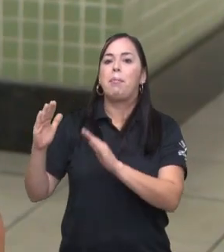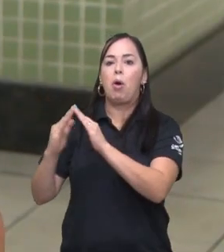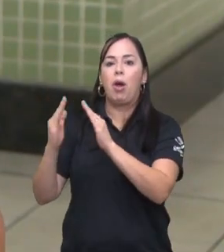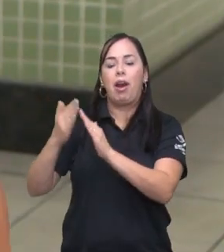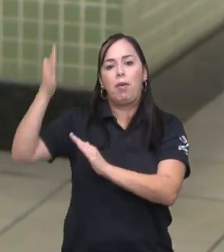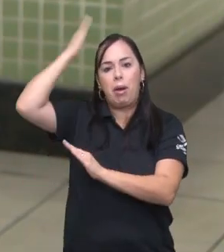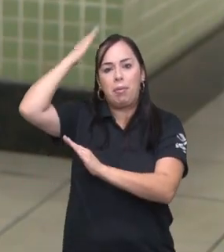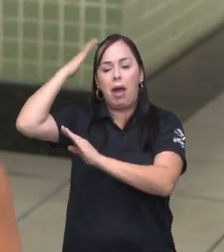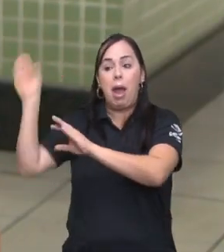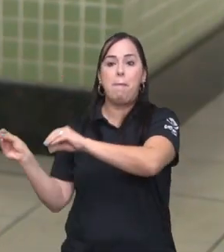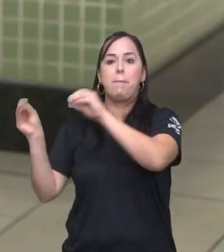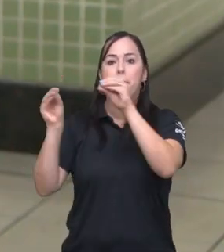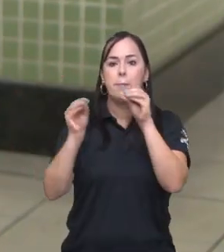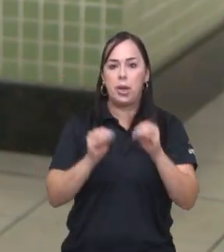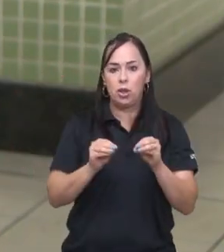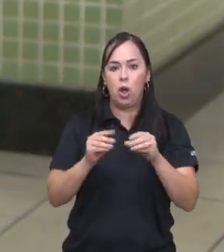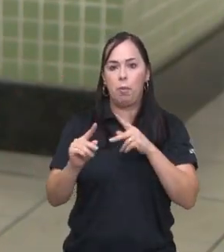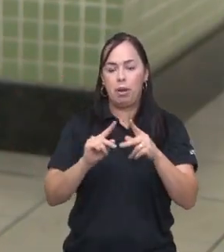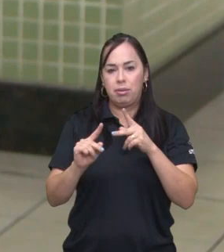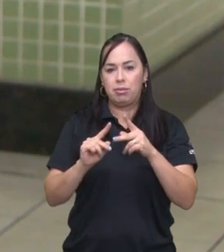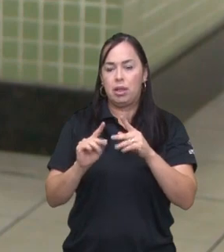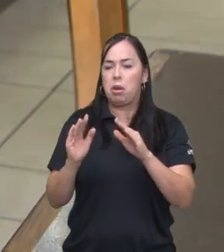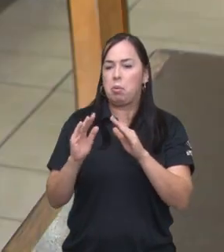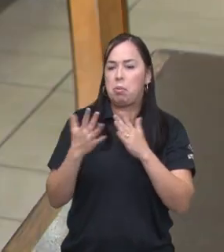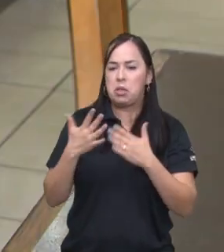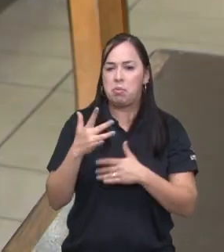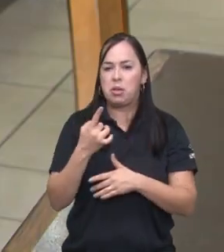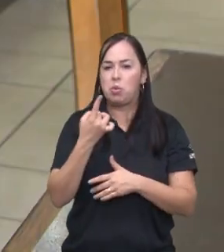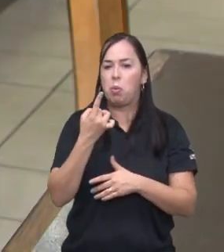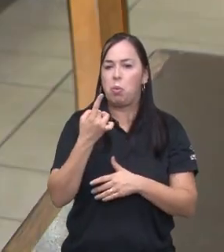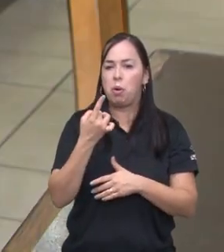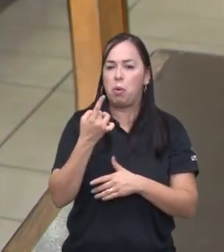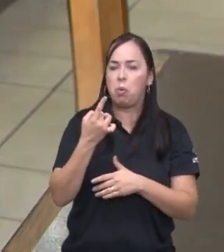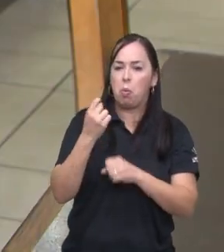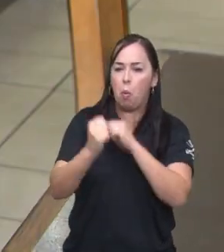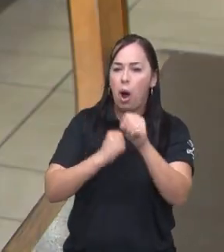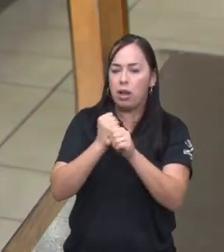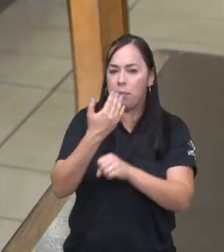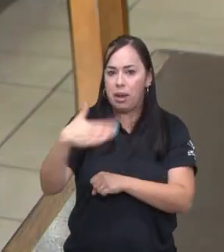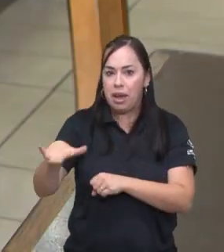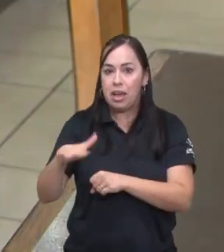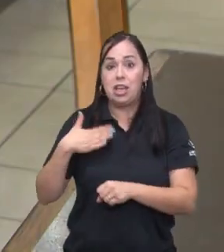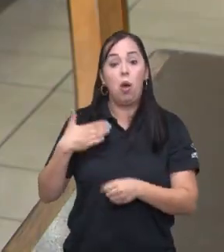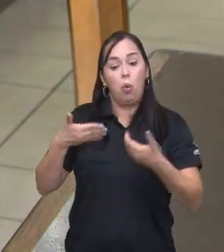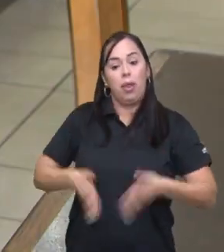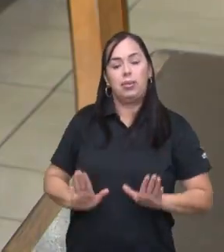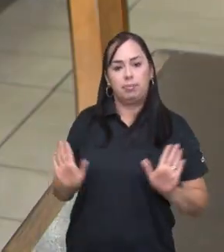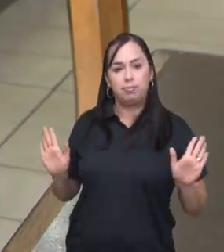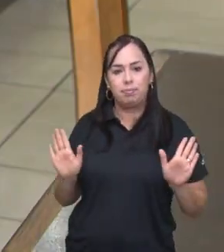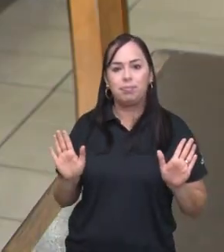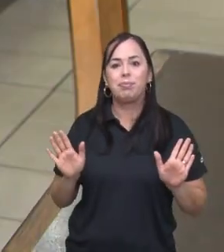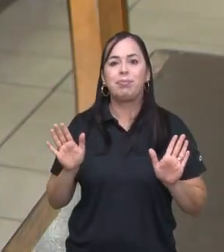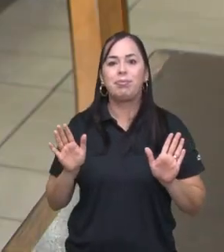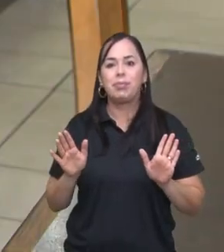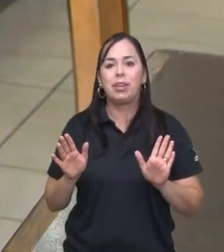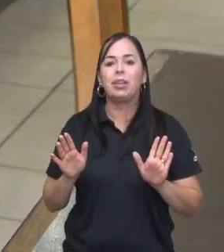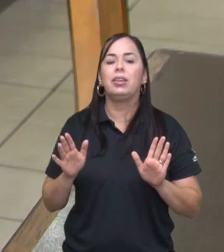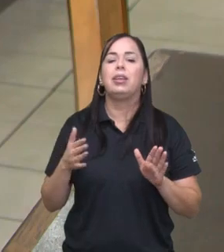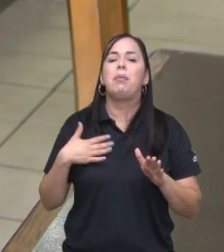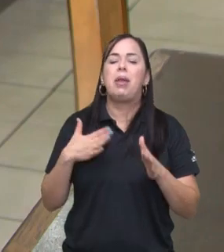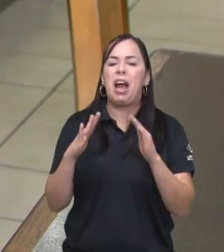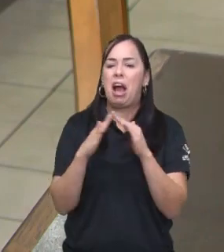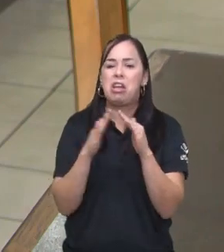ficaram aqui 1 ano e meio e eu já nasci. A casa que ainda era um pouco de barro,